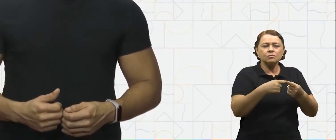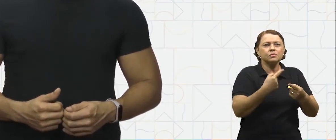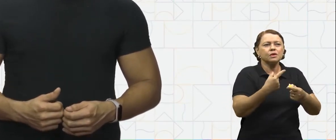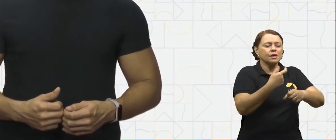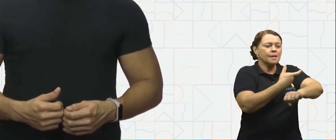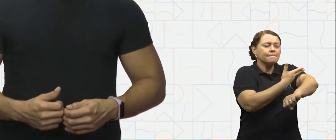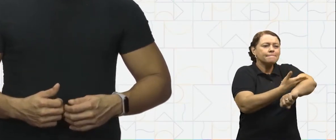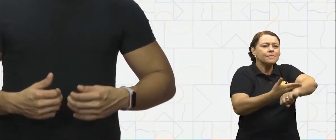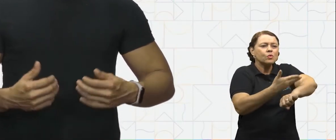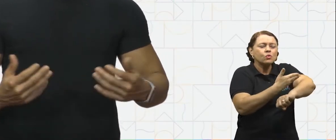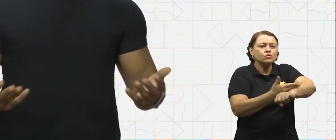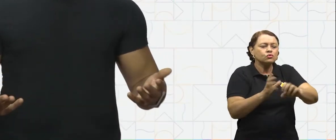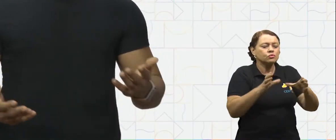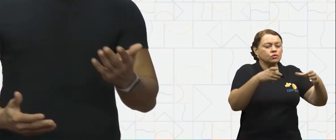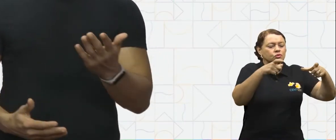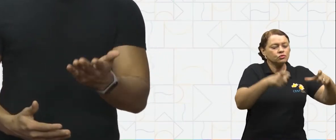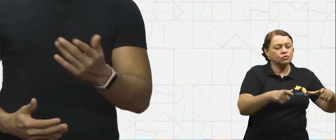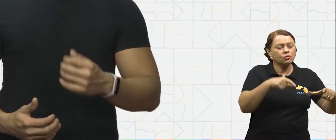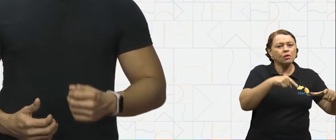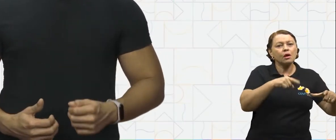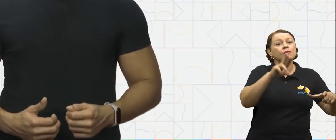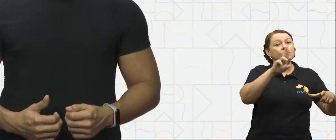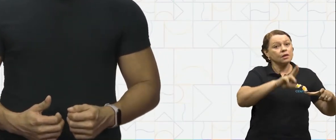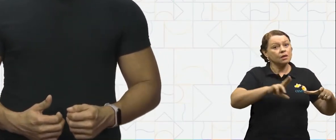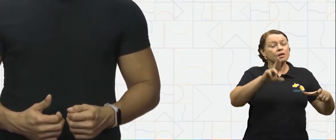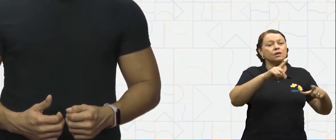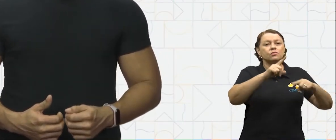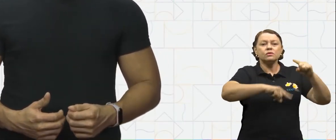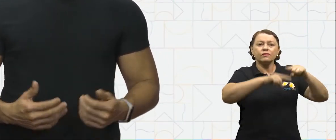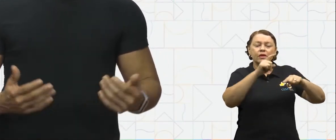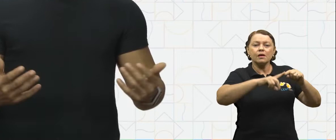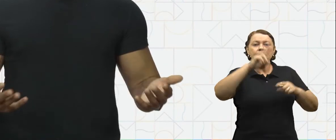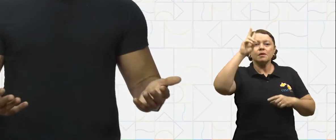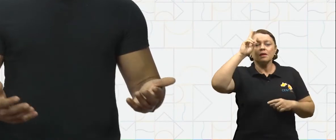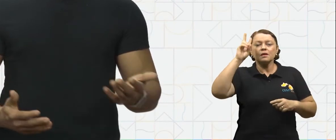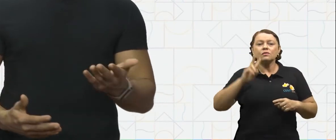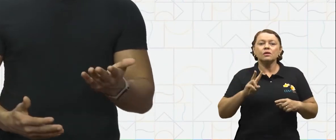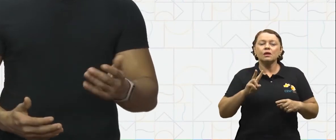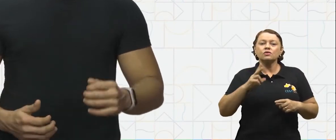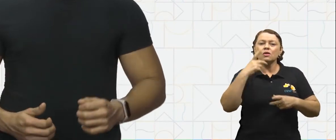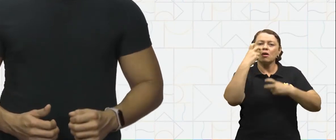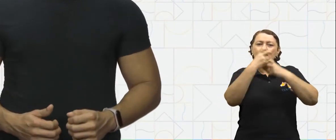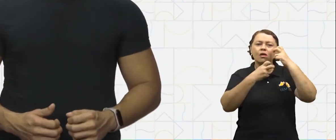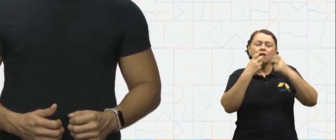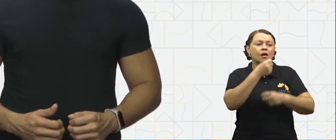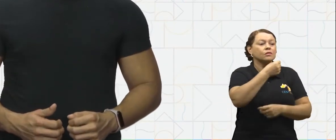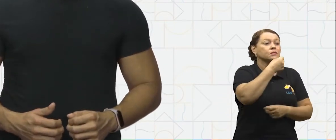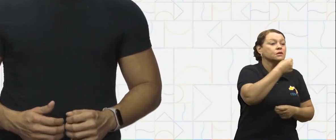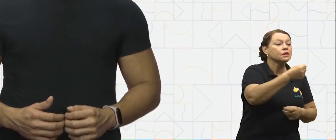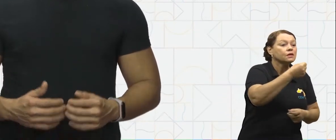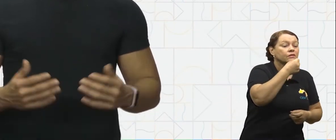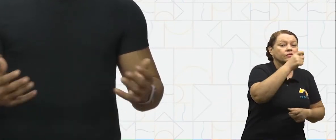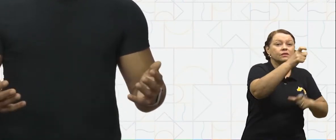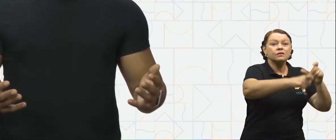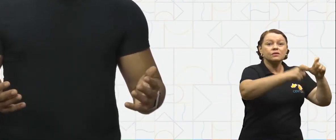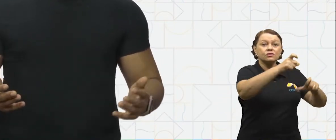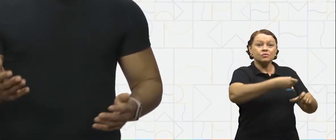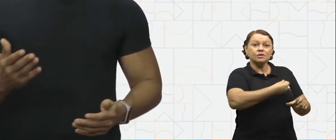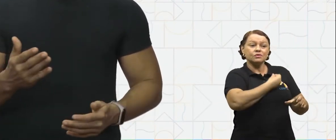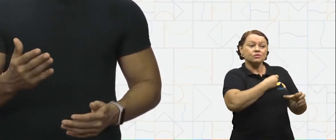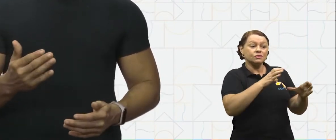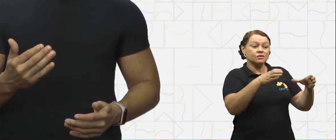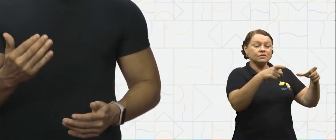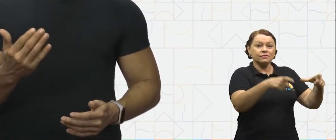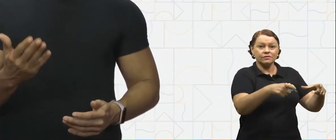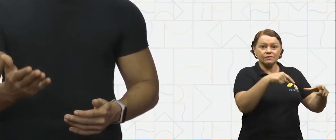determinada região, ele usa as ferramentas da história oral, como entrevista com as pessoas da comunidade. Depois, o